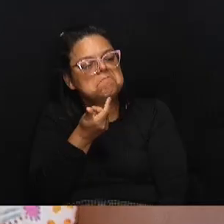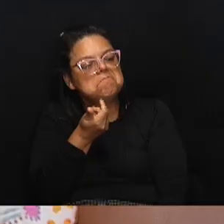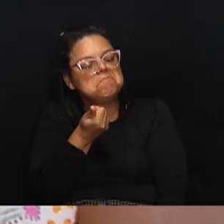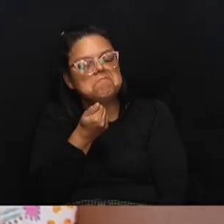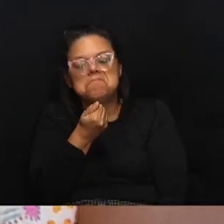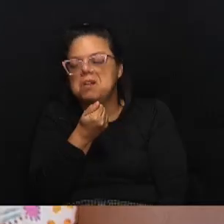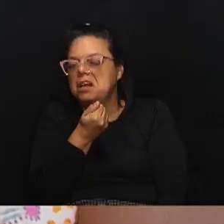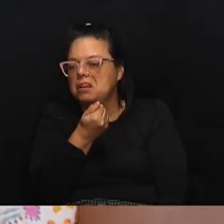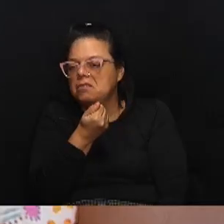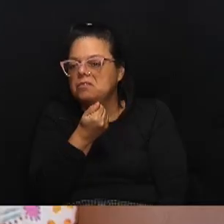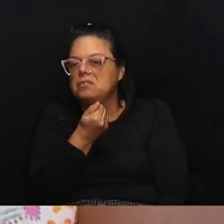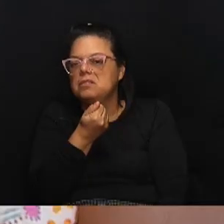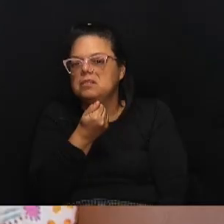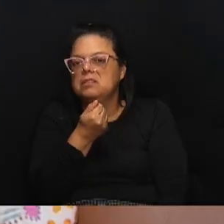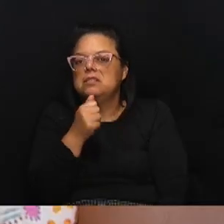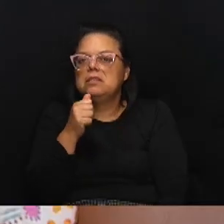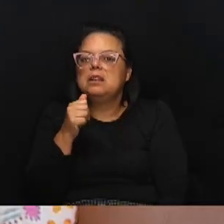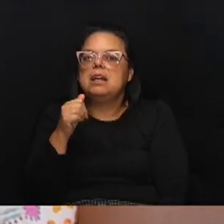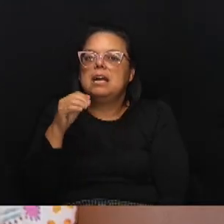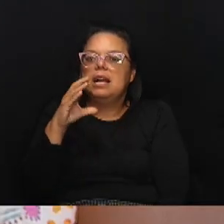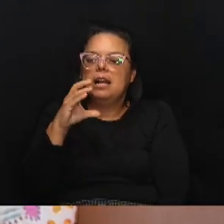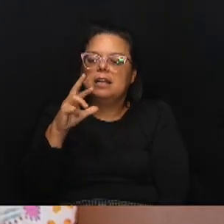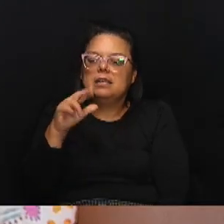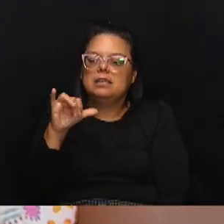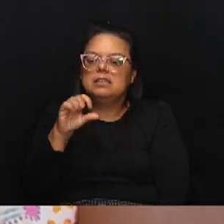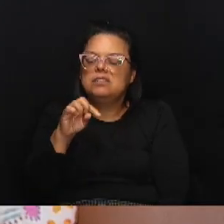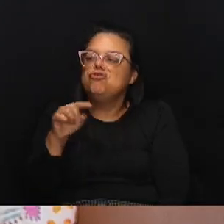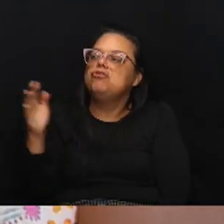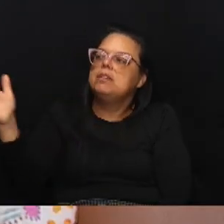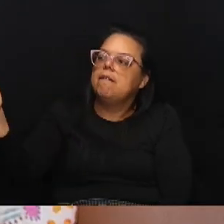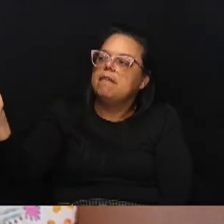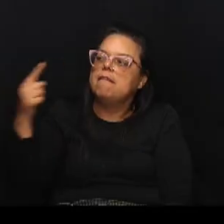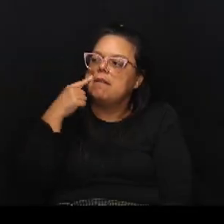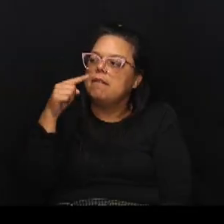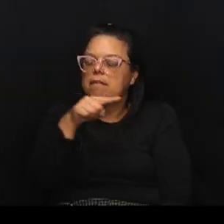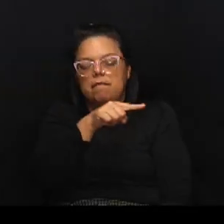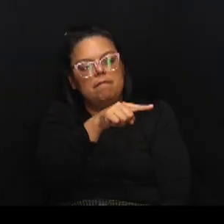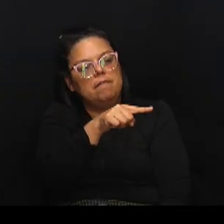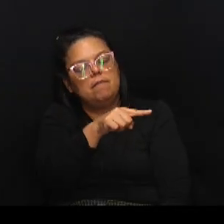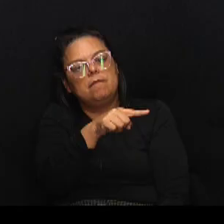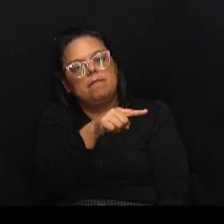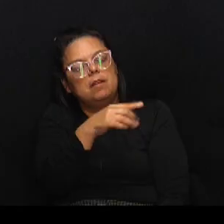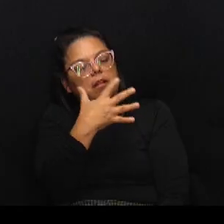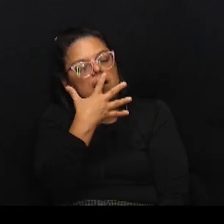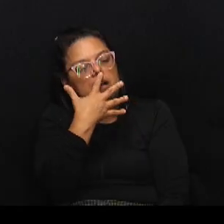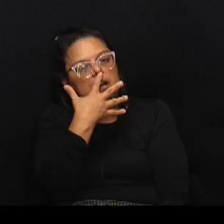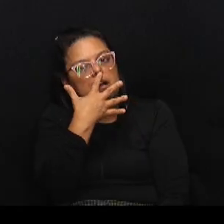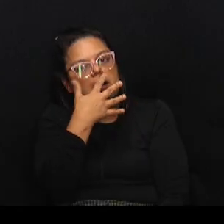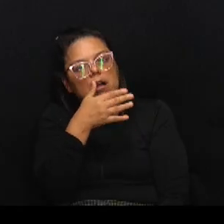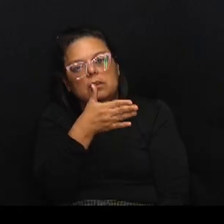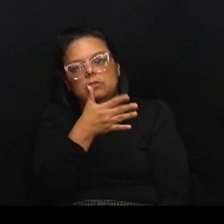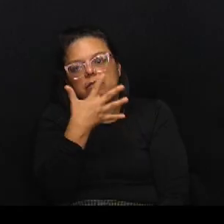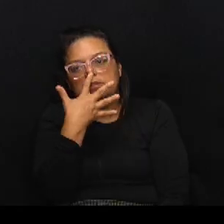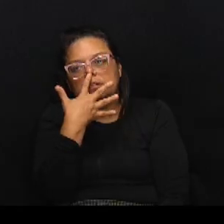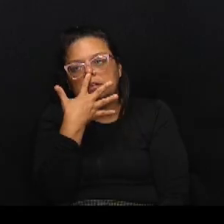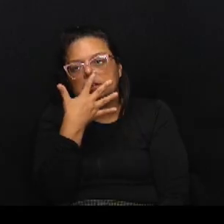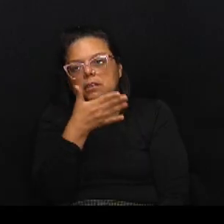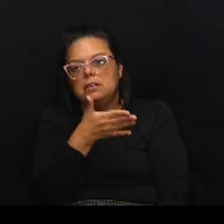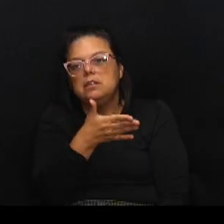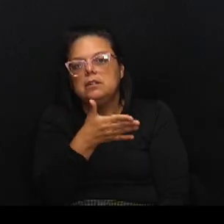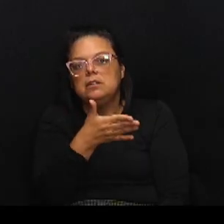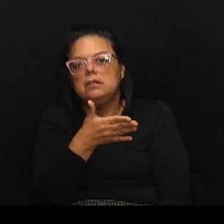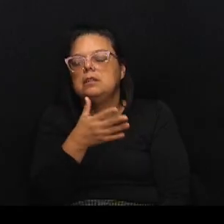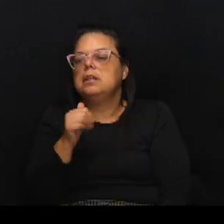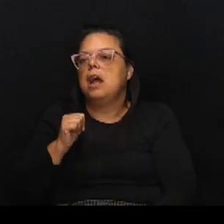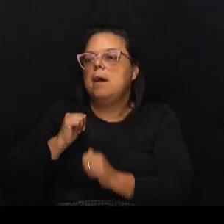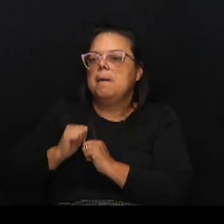busca a imperatriz, a Teresa Cristina, para ouvir, volta no colégio, ele fica impressionado com a Maria Monteiro, dá uma bolsa de